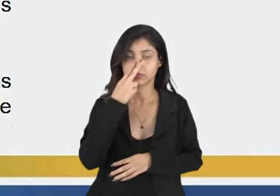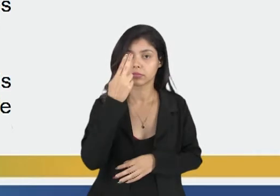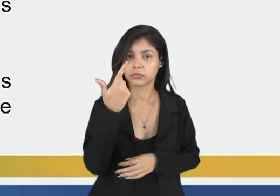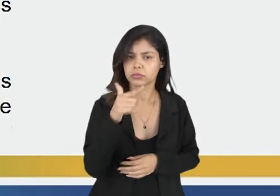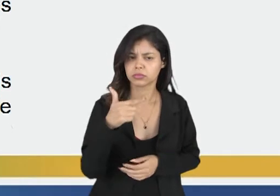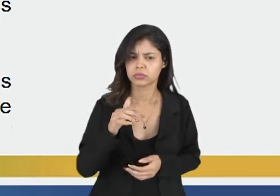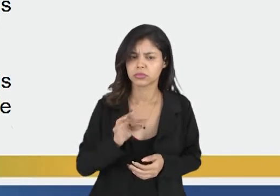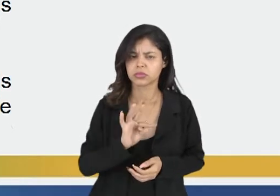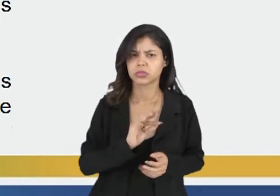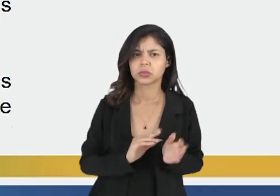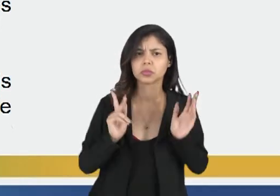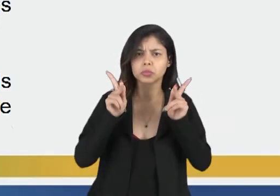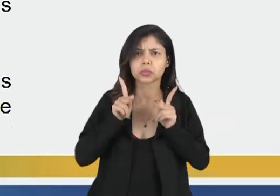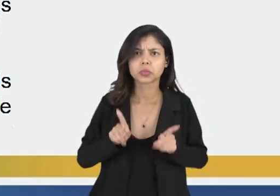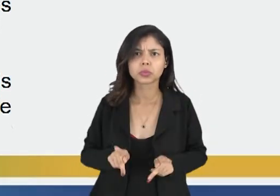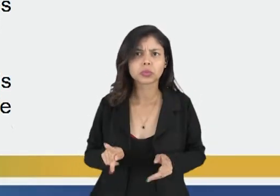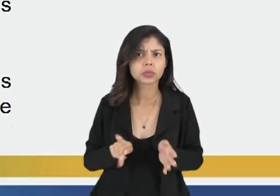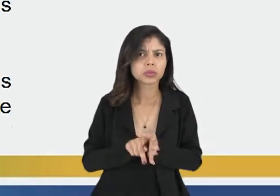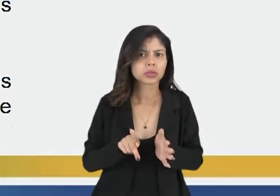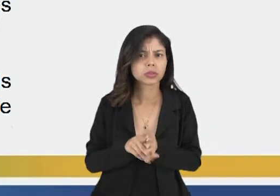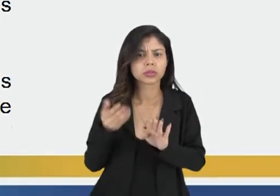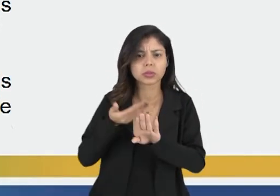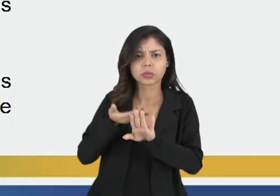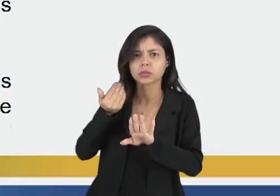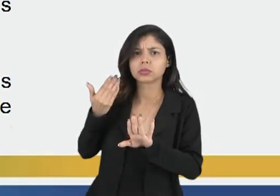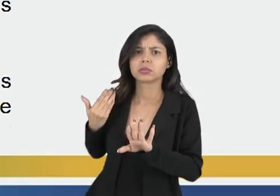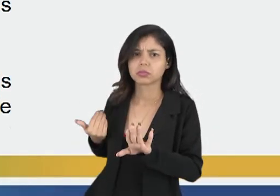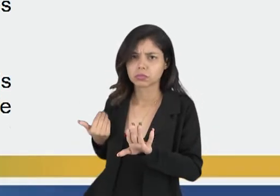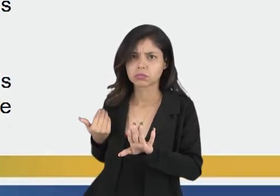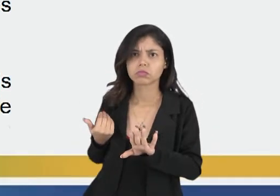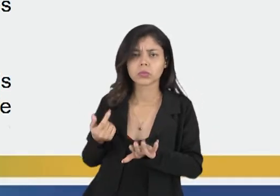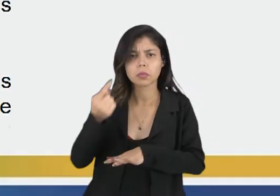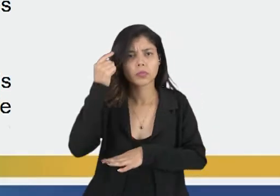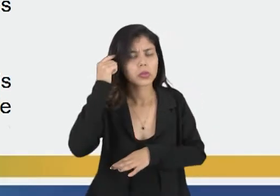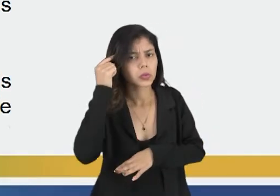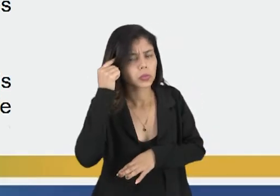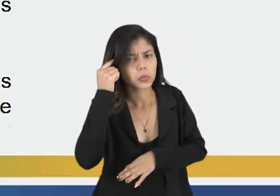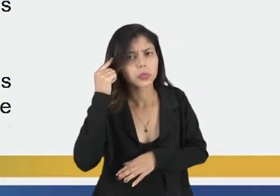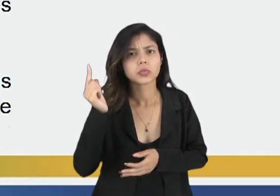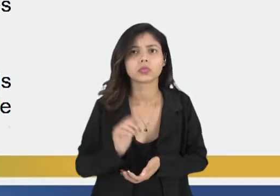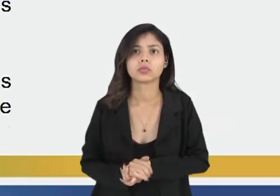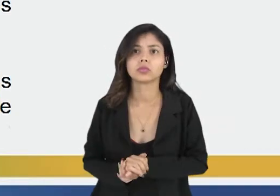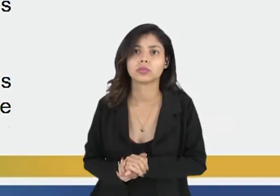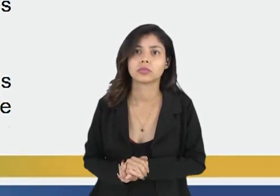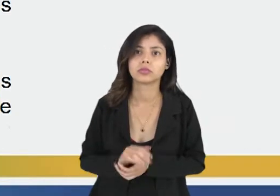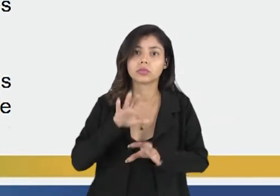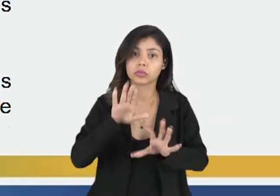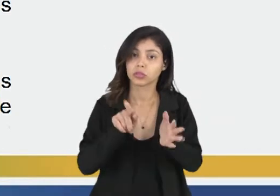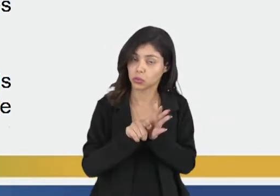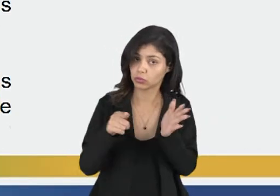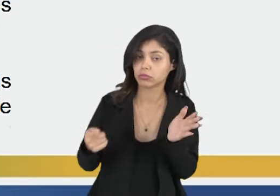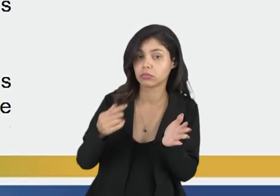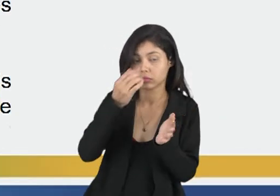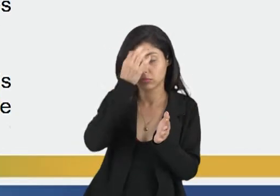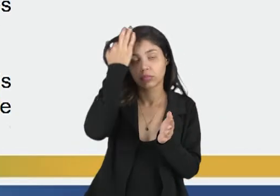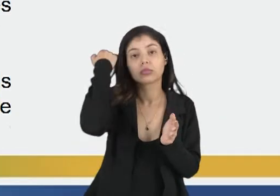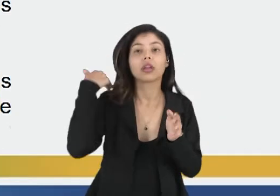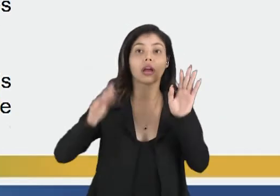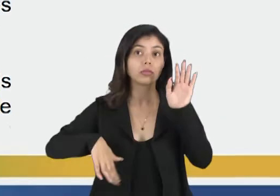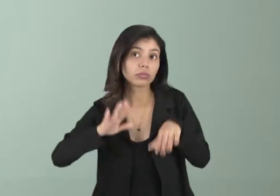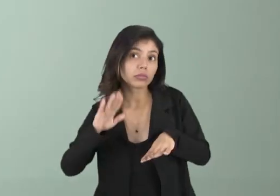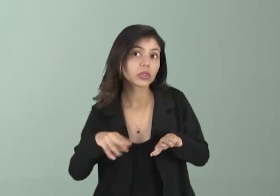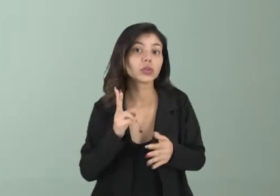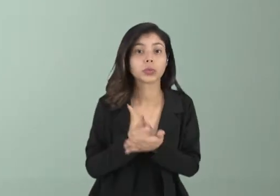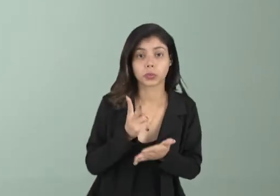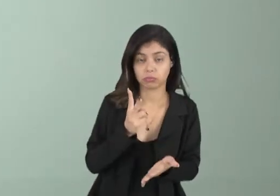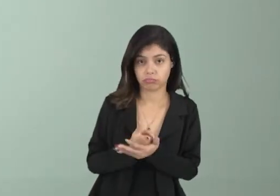não há um posicionamento, que não há por trás um pensamento desses jornais, porque geralmente,